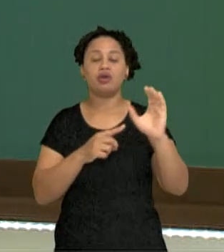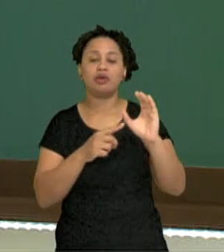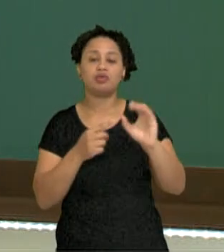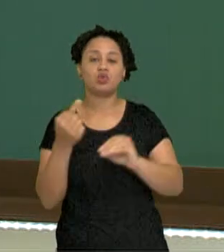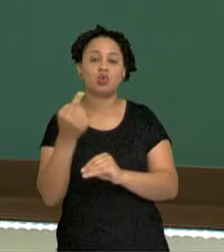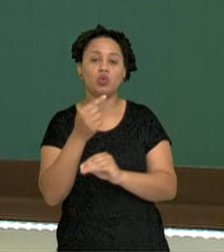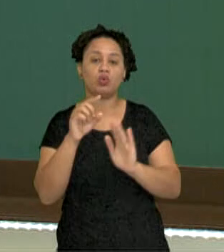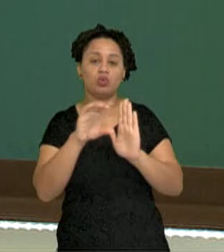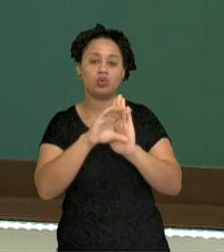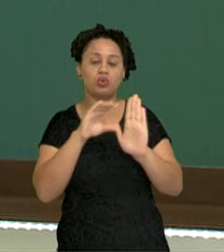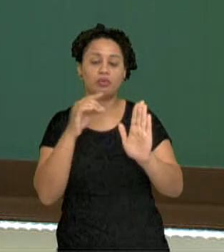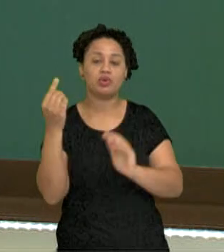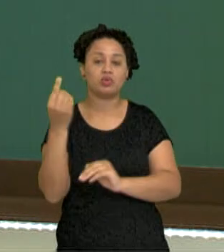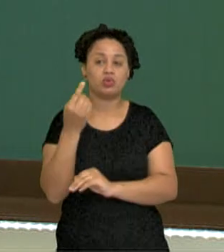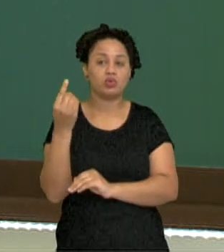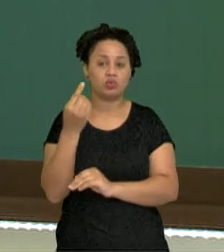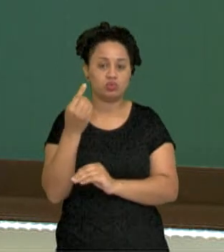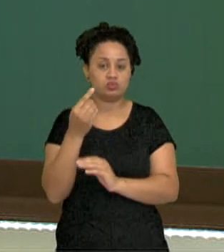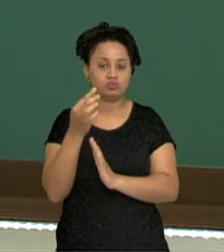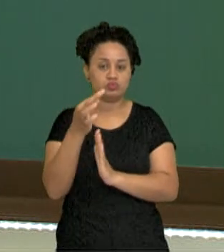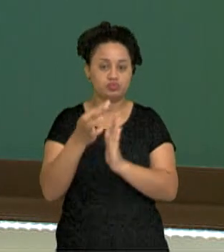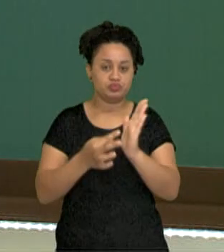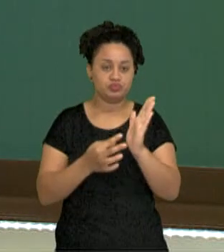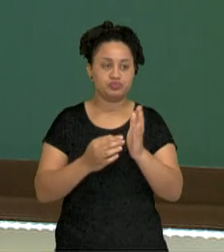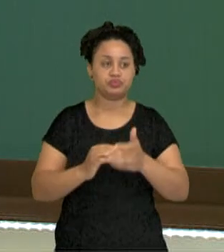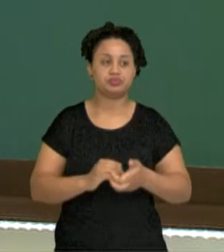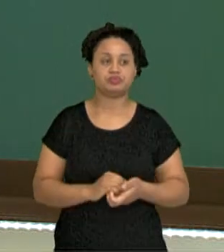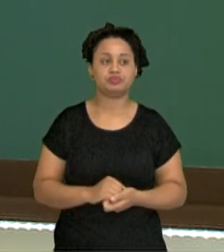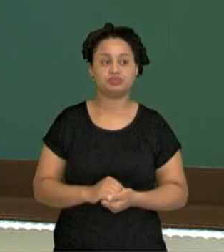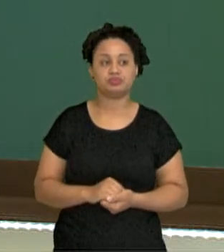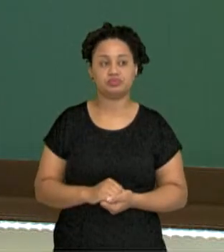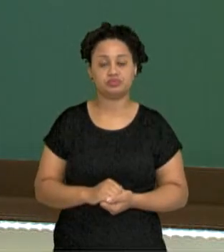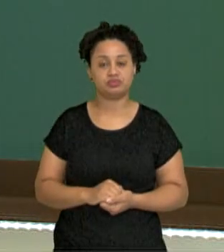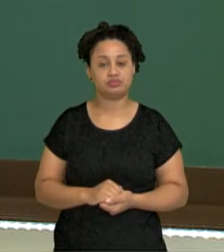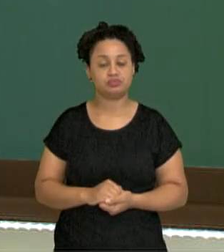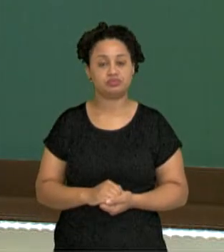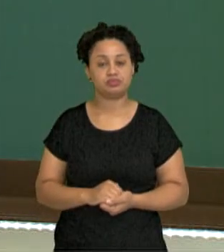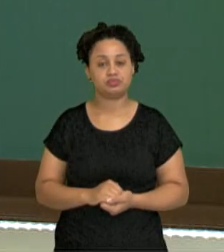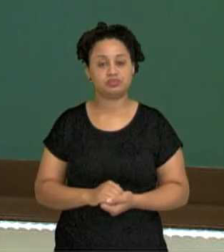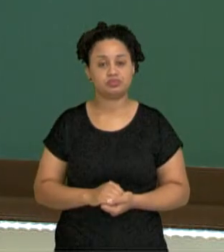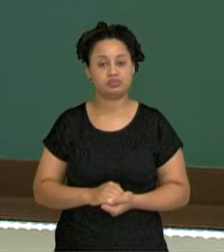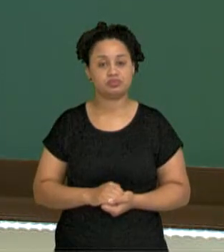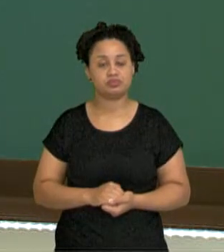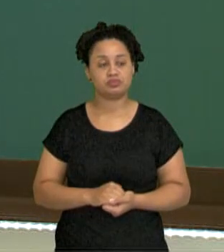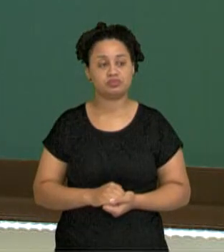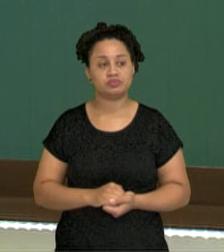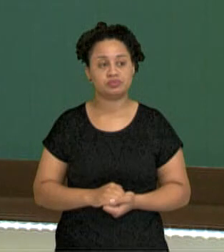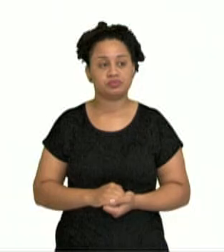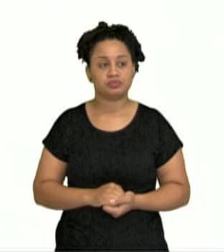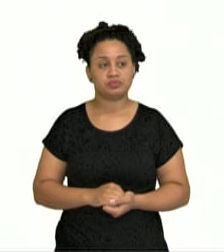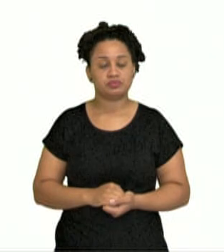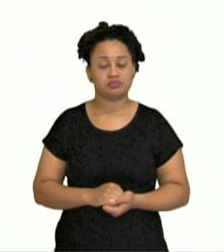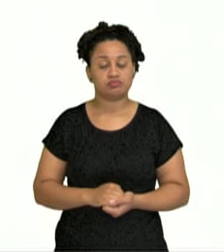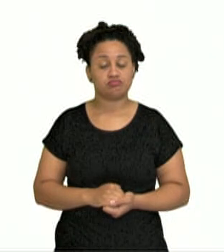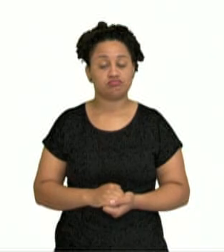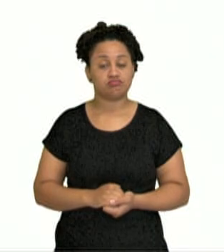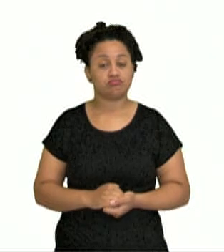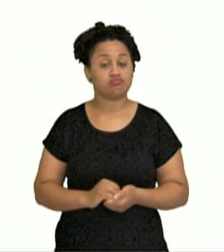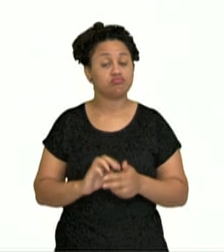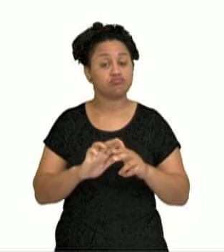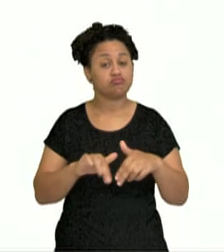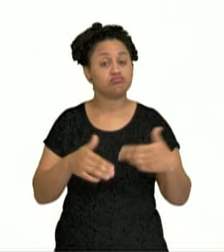1. Continuaremos a ler o capítulo 1. Acompanhe, então. Por ocasião de umas